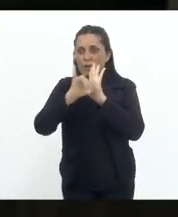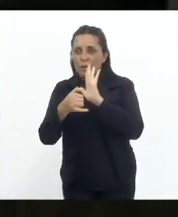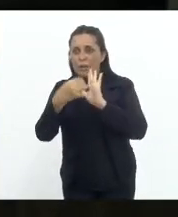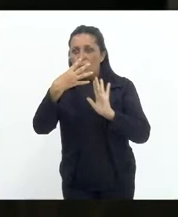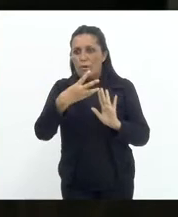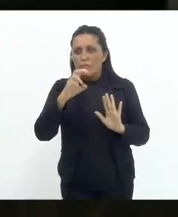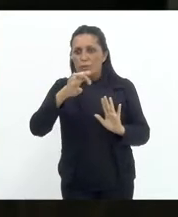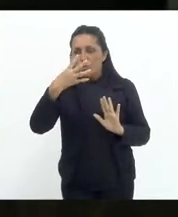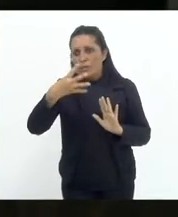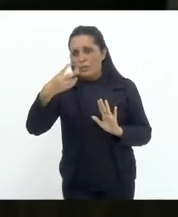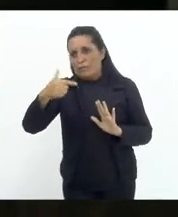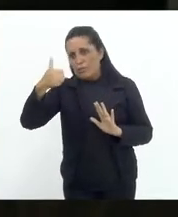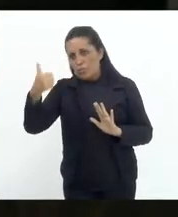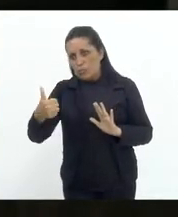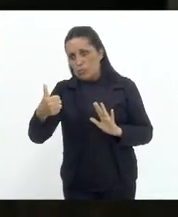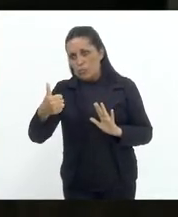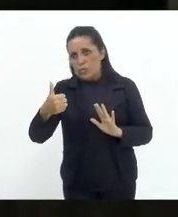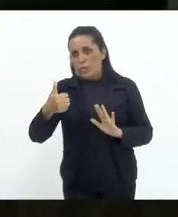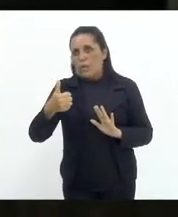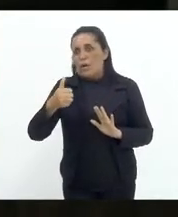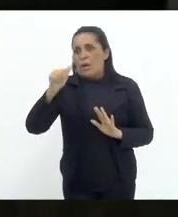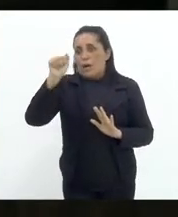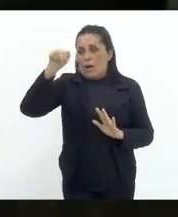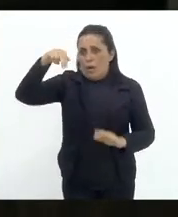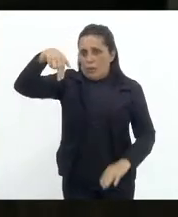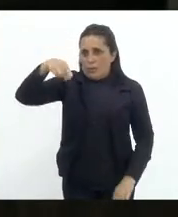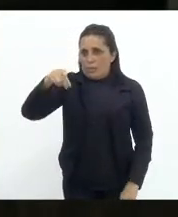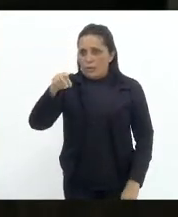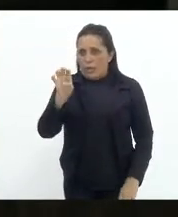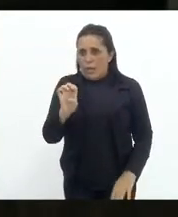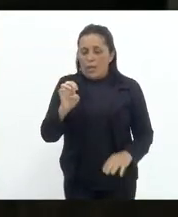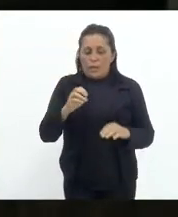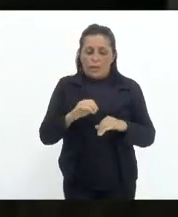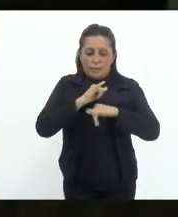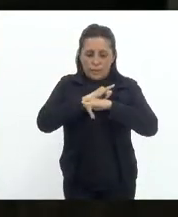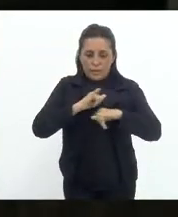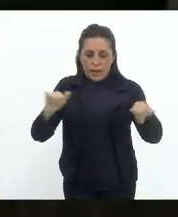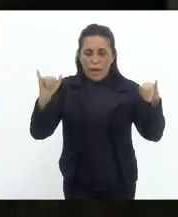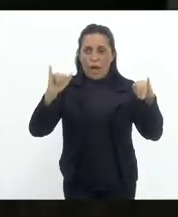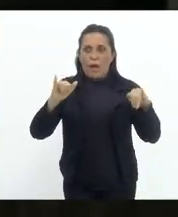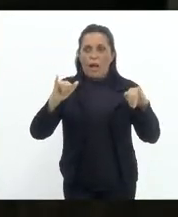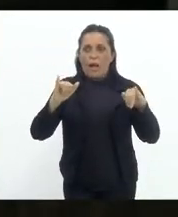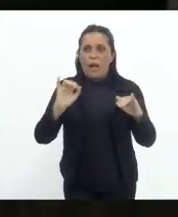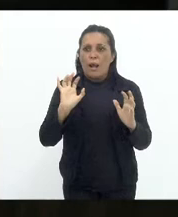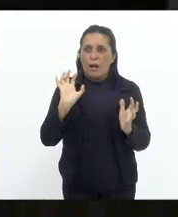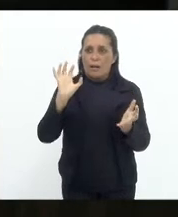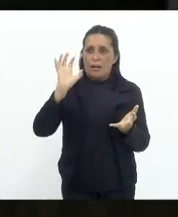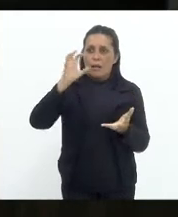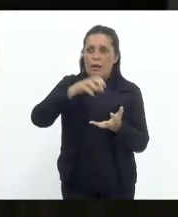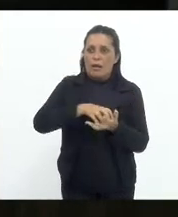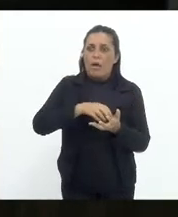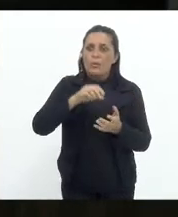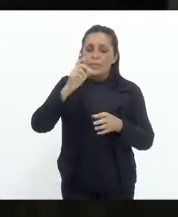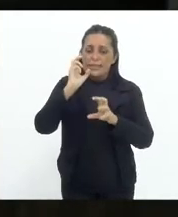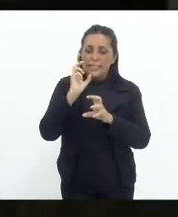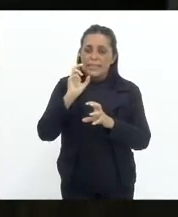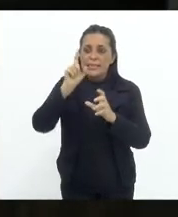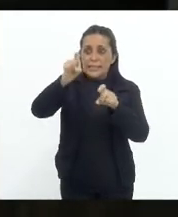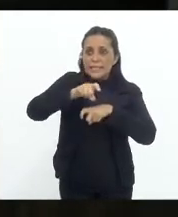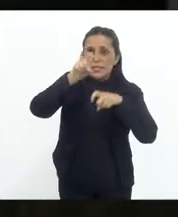4544 de 21 de autoria do deputado André Ceciliano que declara patrimônio cultural do Estado do Rio de Janeiro no sítio Burle Marx